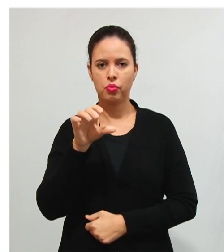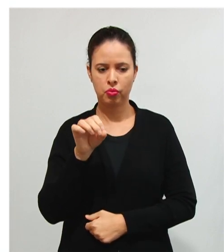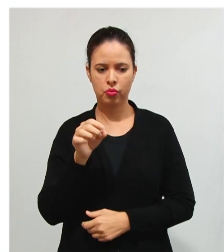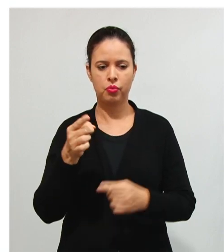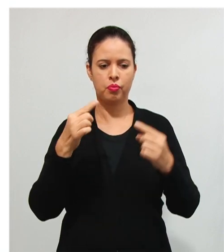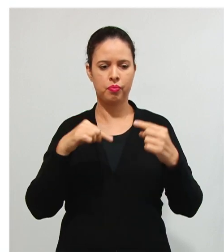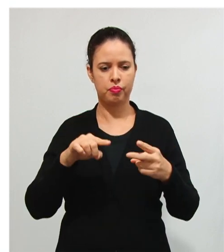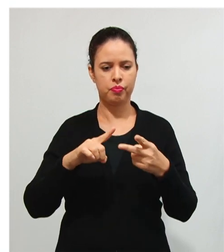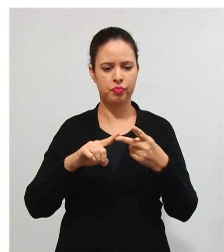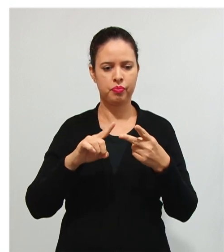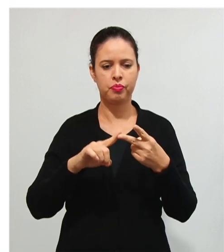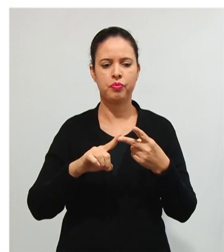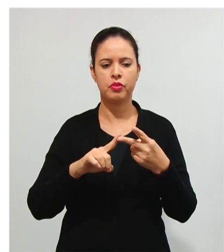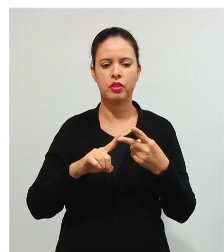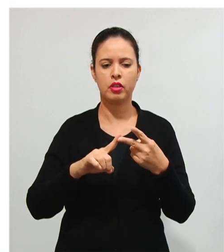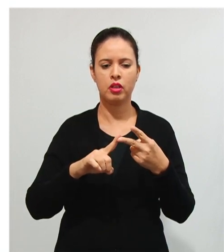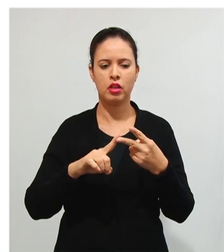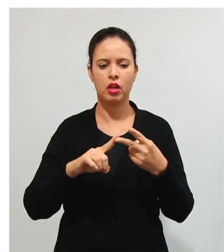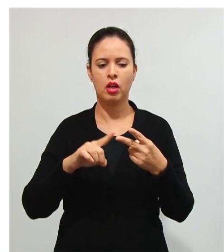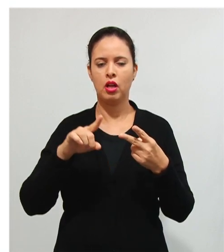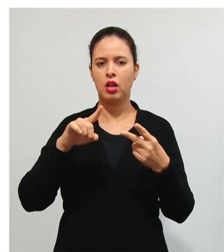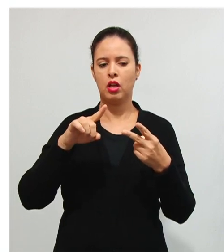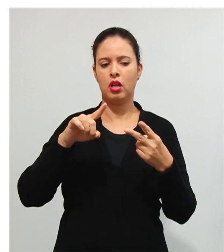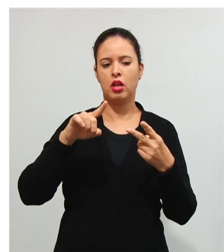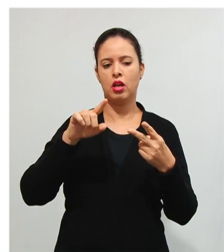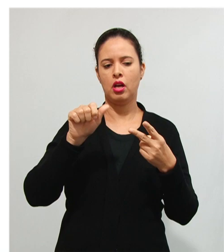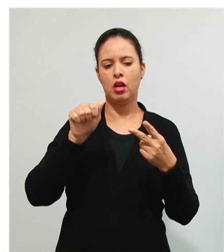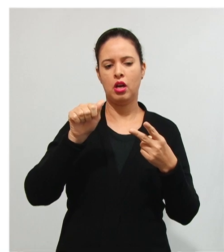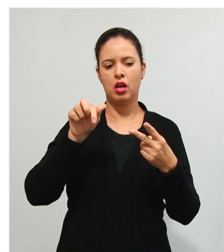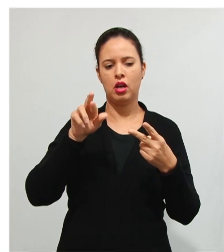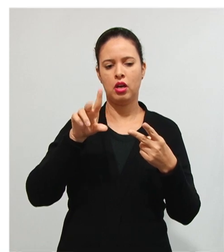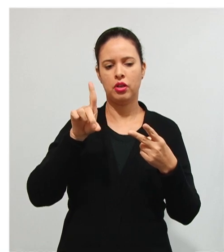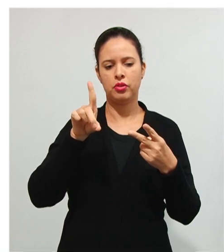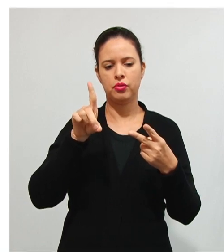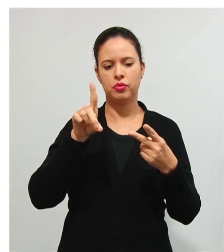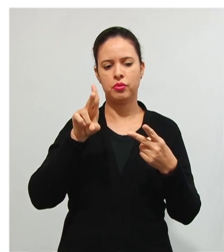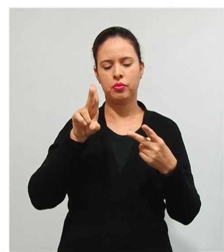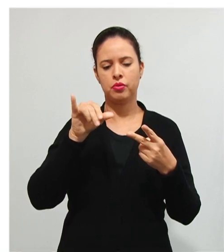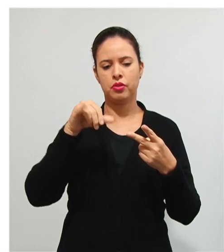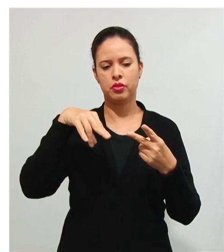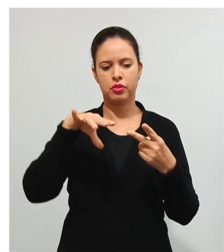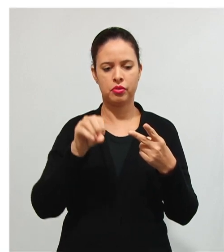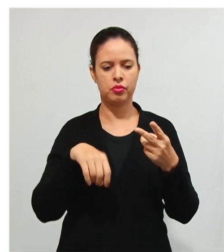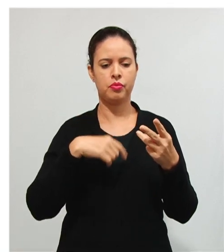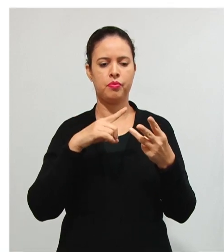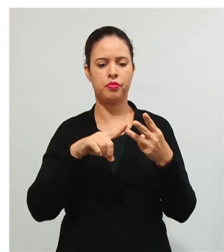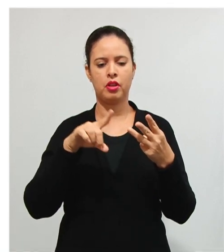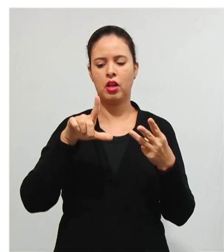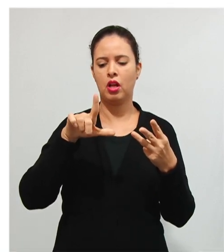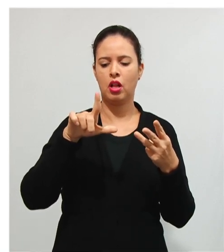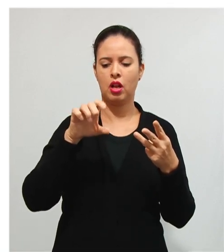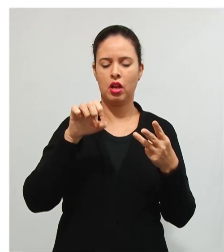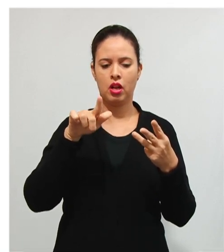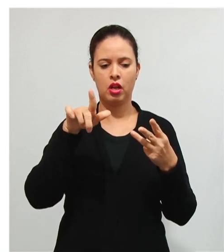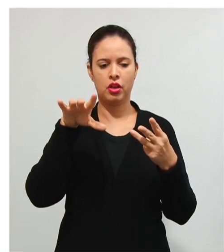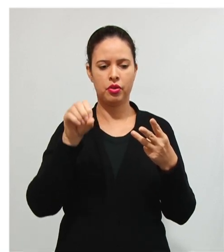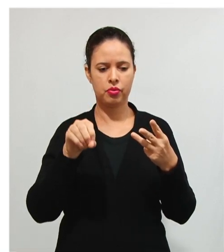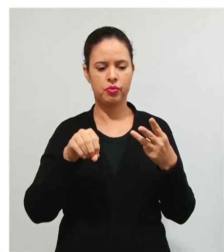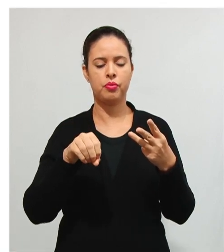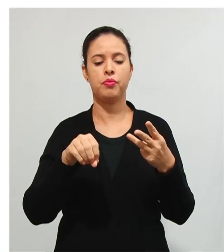Arduino, a plataforma Lego e ainda as linguagens de programação Logo, talvez vocês